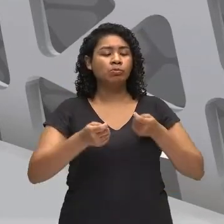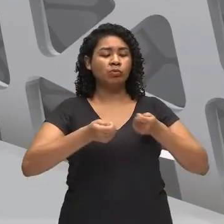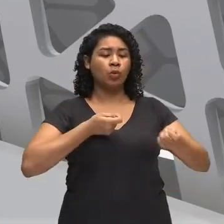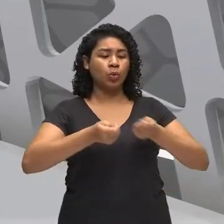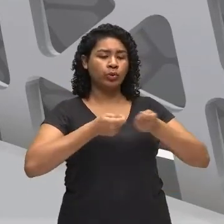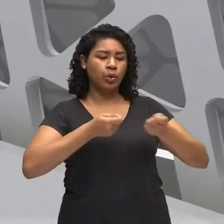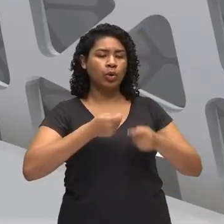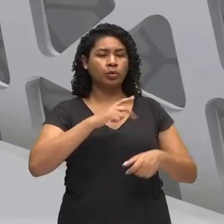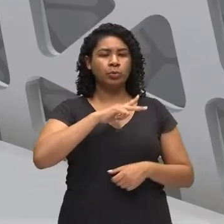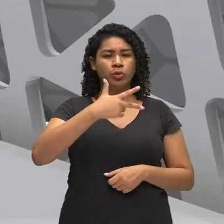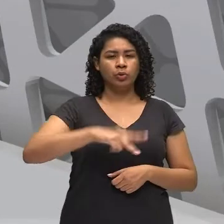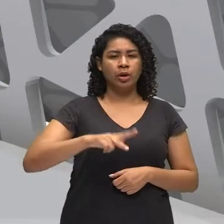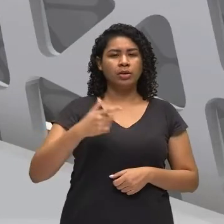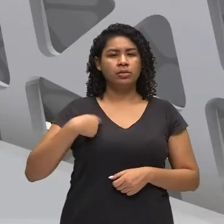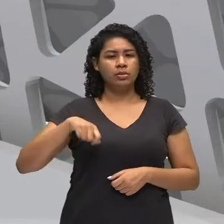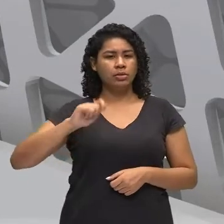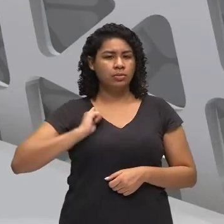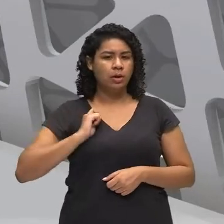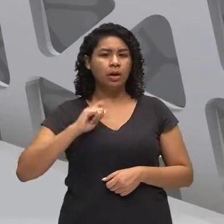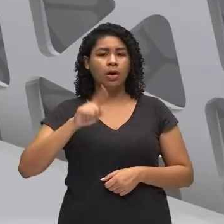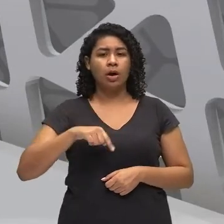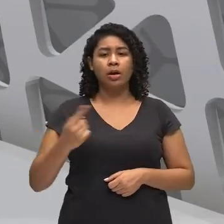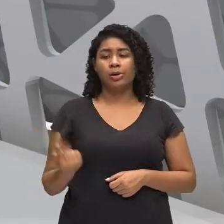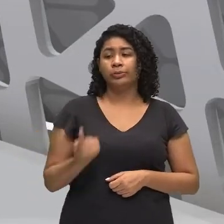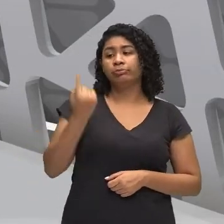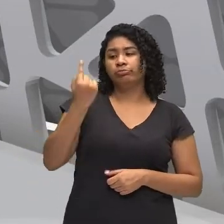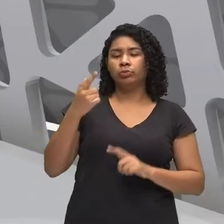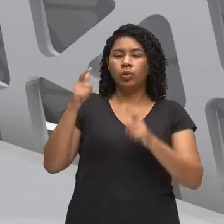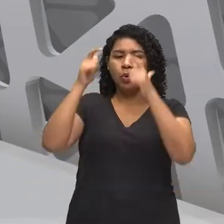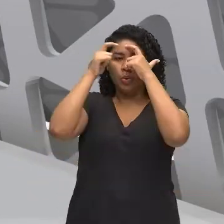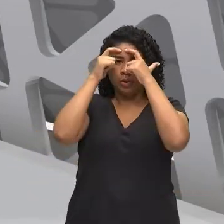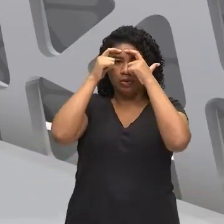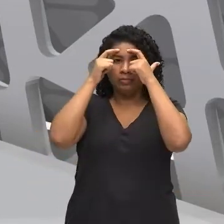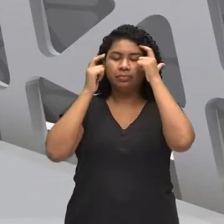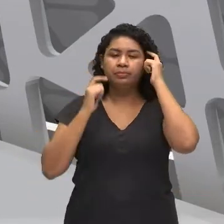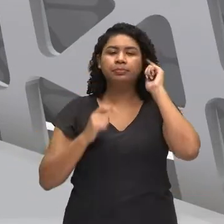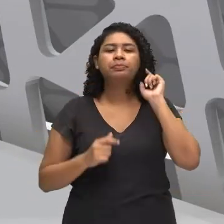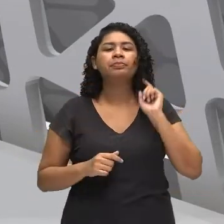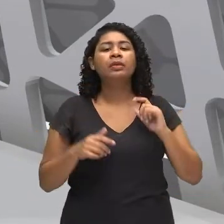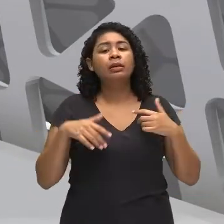portuguesas e espanholas passam a responder a uma única coroa.